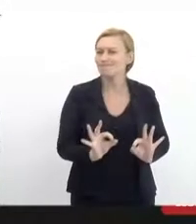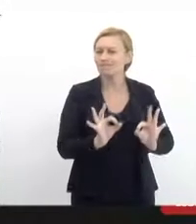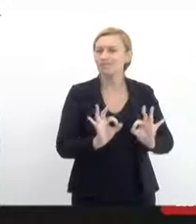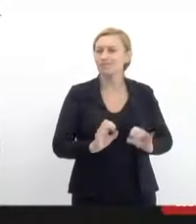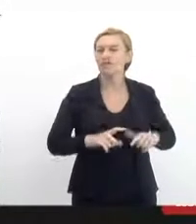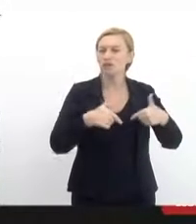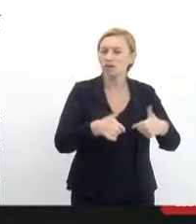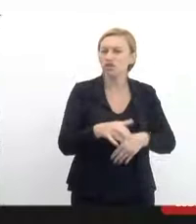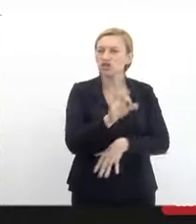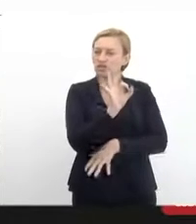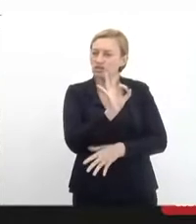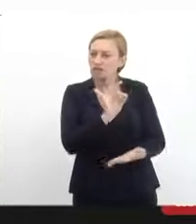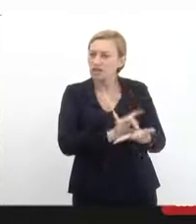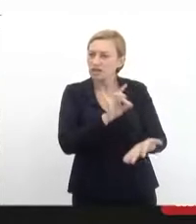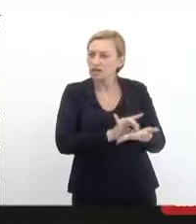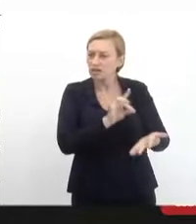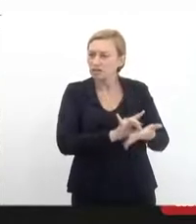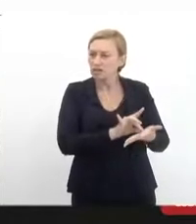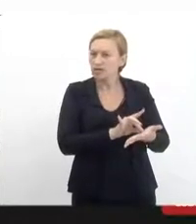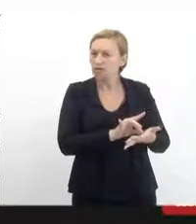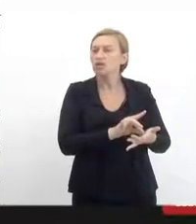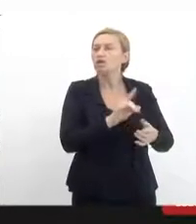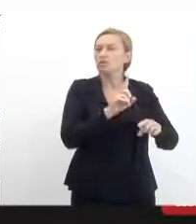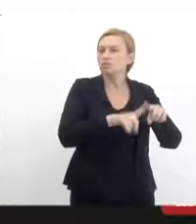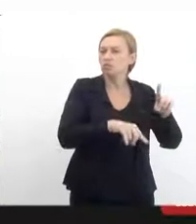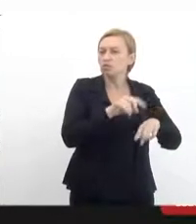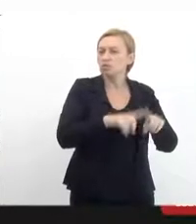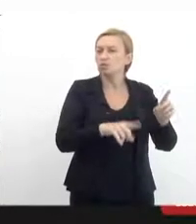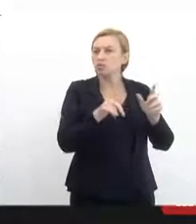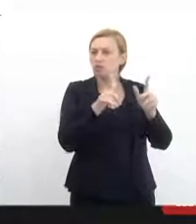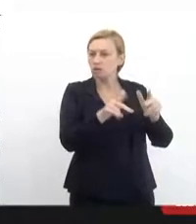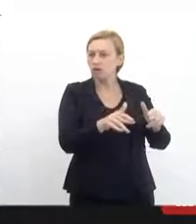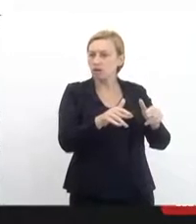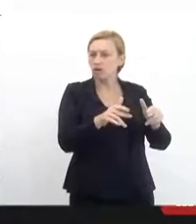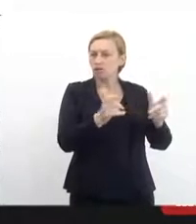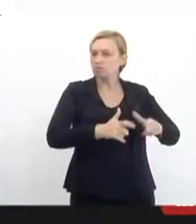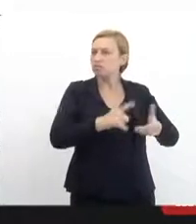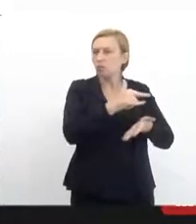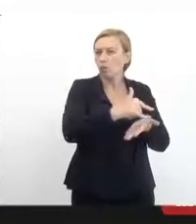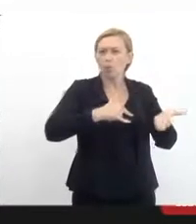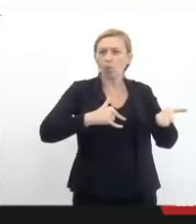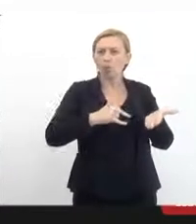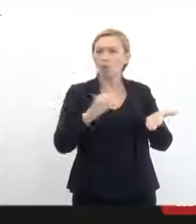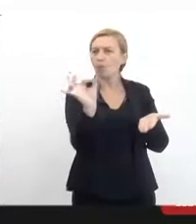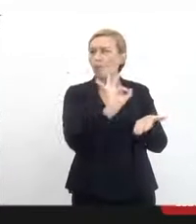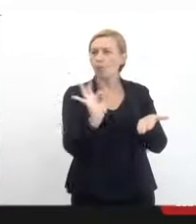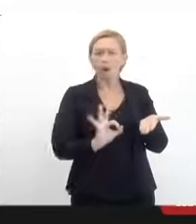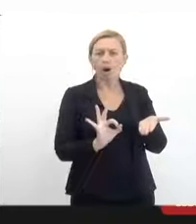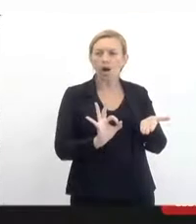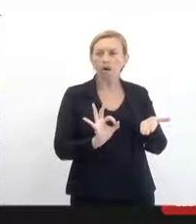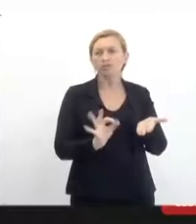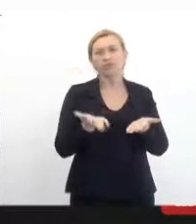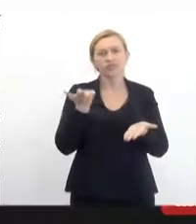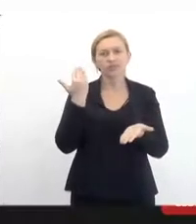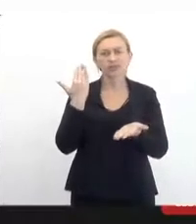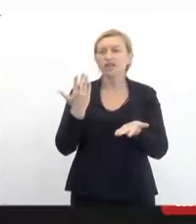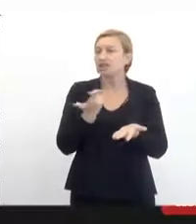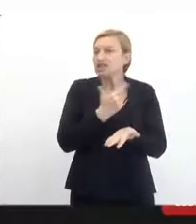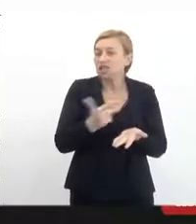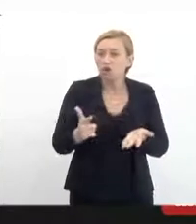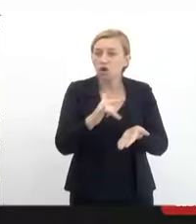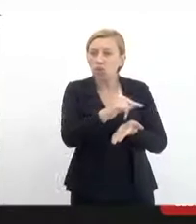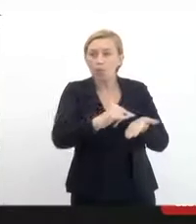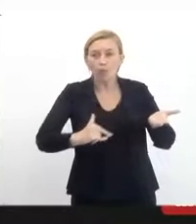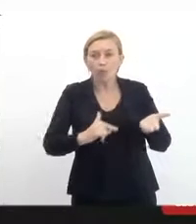deu realmente entre estabelecimentos do mesmo titular, exatamente porque não tinha nota fiscal à época. Então, se não tinha